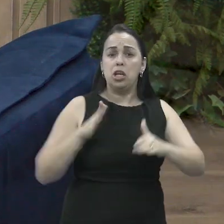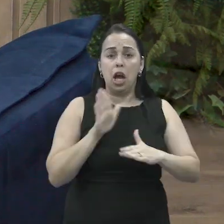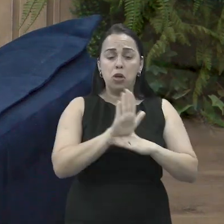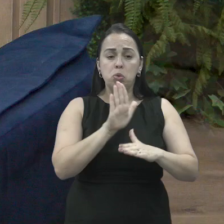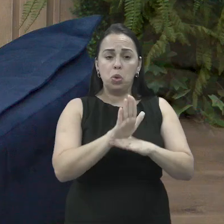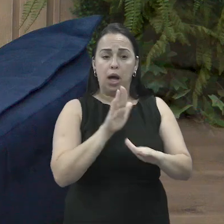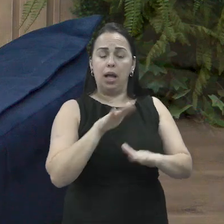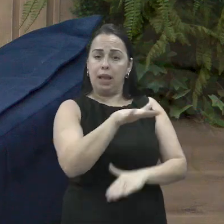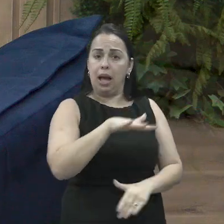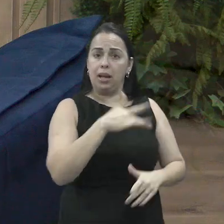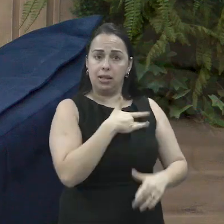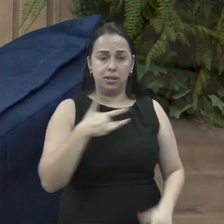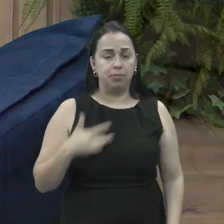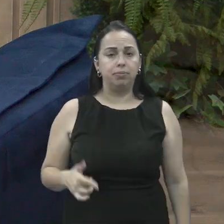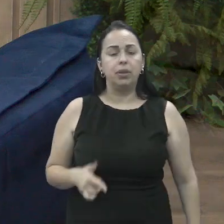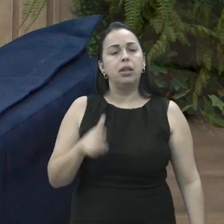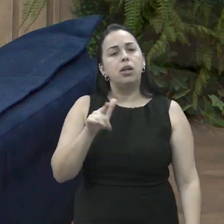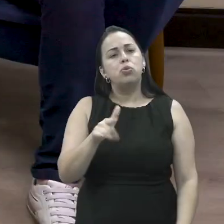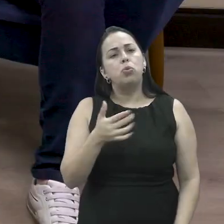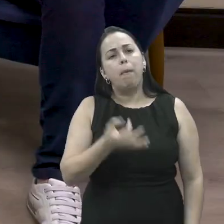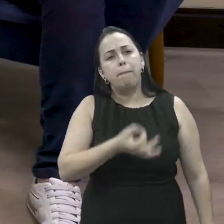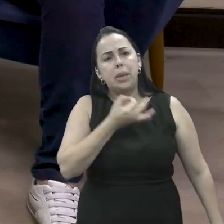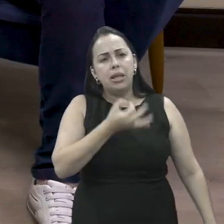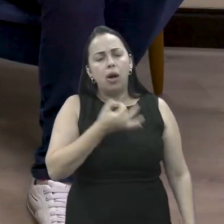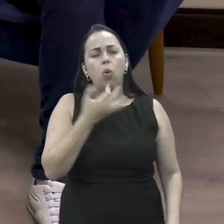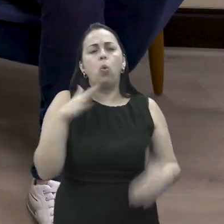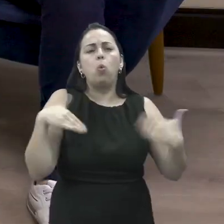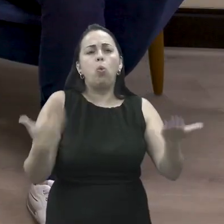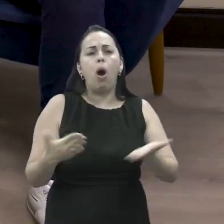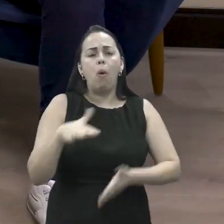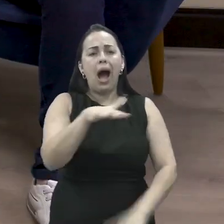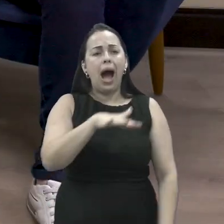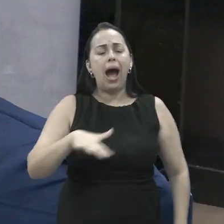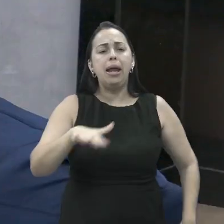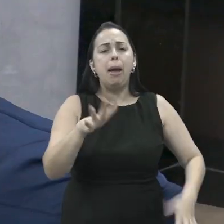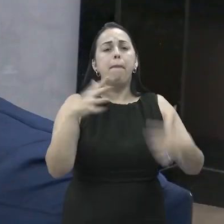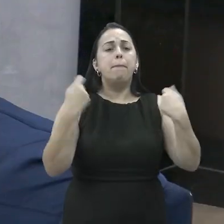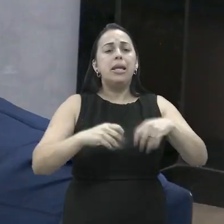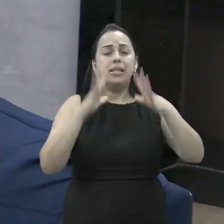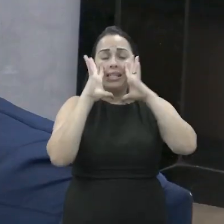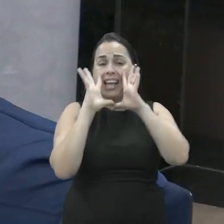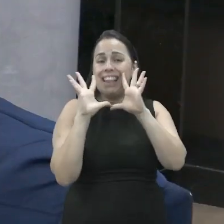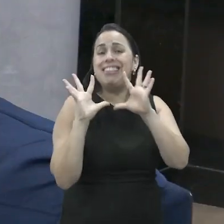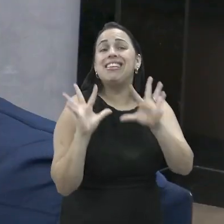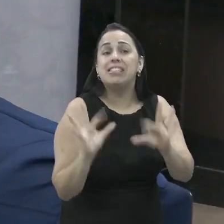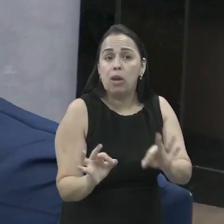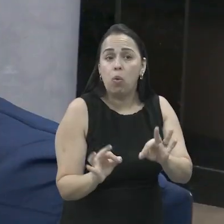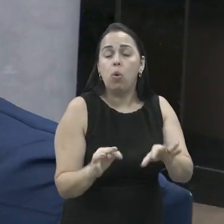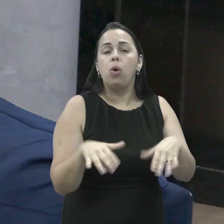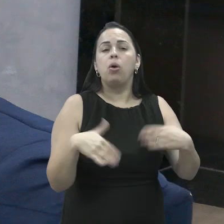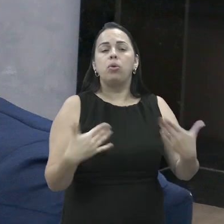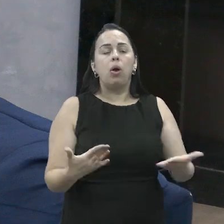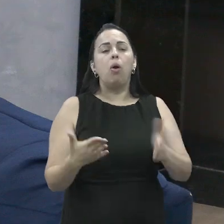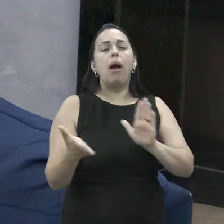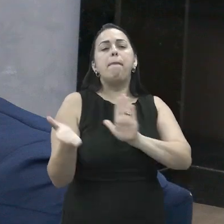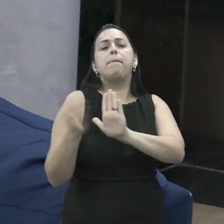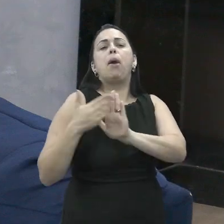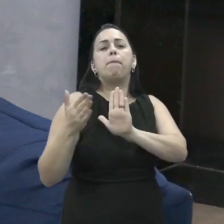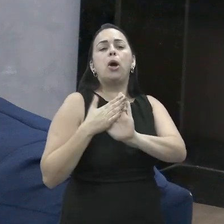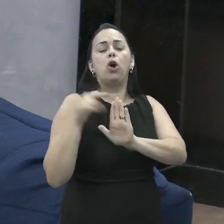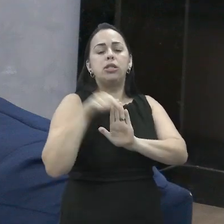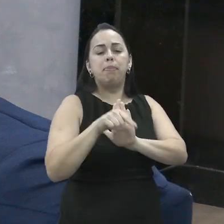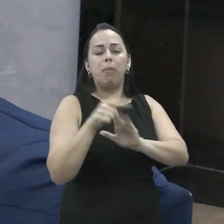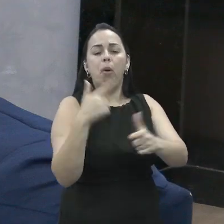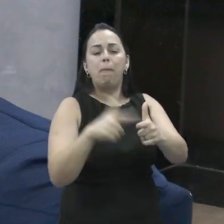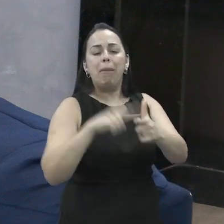que ajudaram o desenvolvimento da saúde na nossa cidade. E na sua visão, qual área da cidade precisa de maior atenção do poder público? E quais são